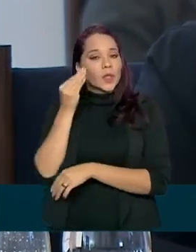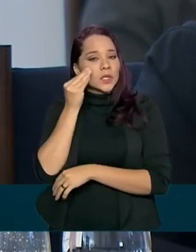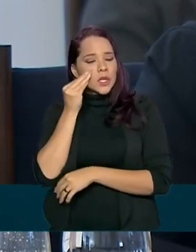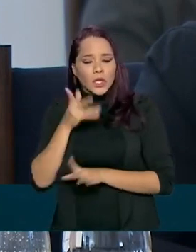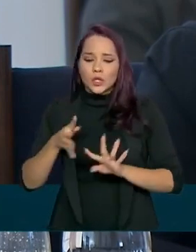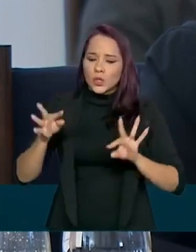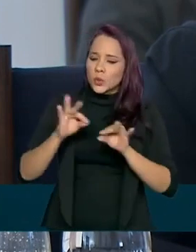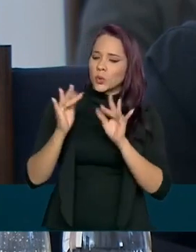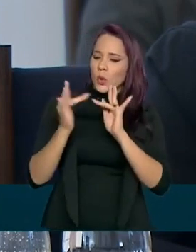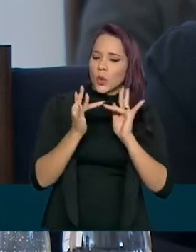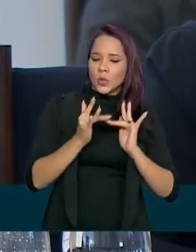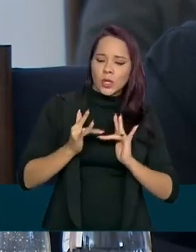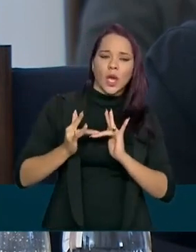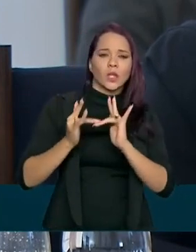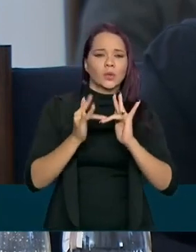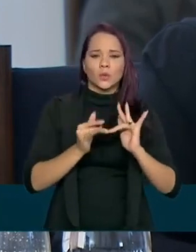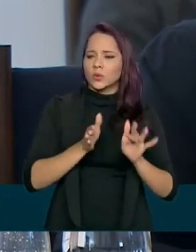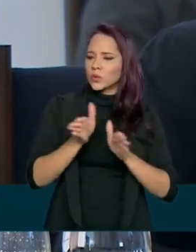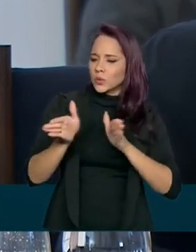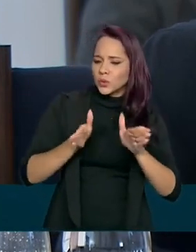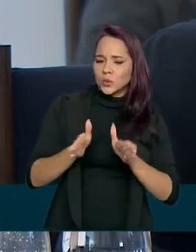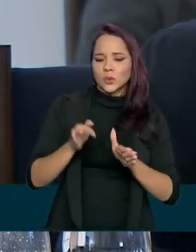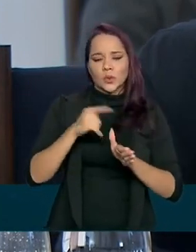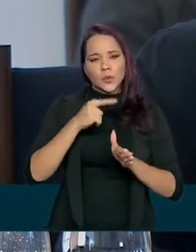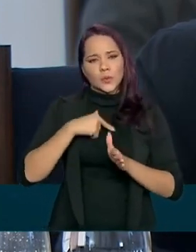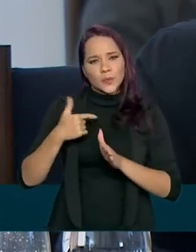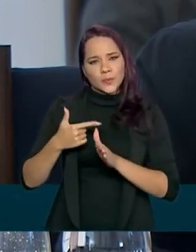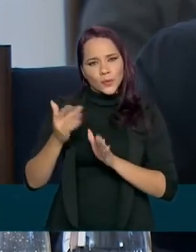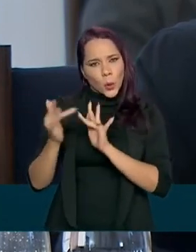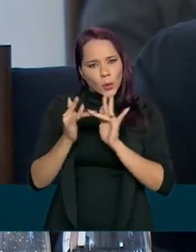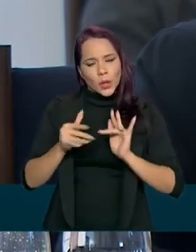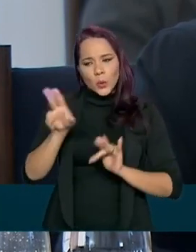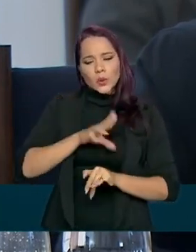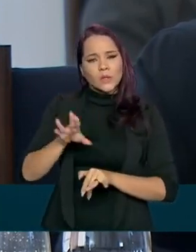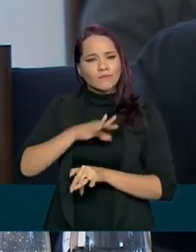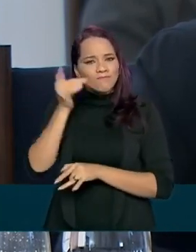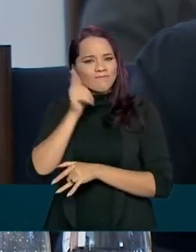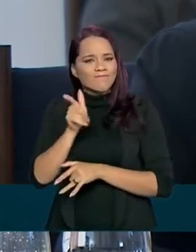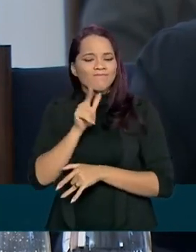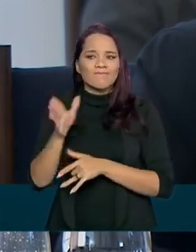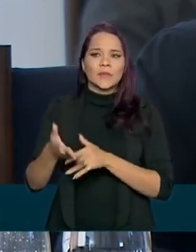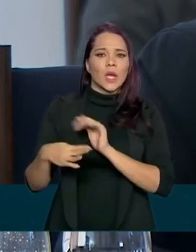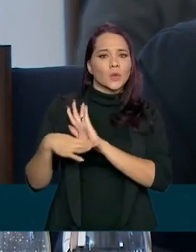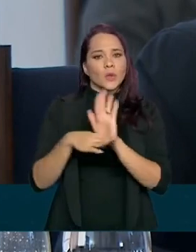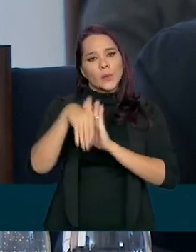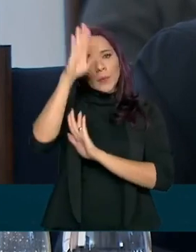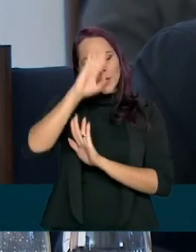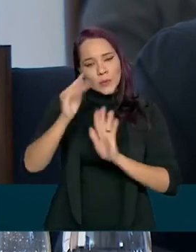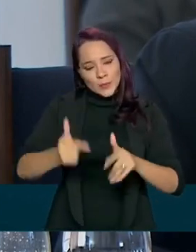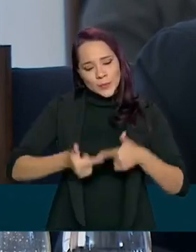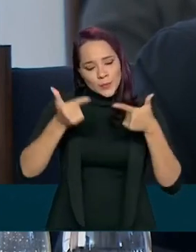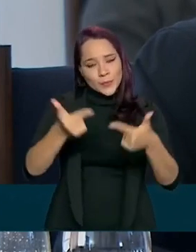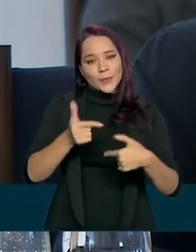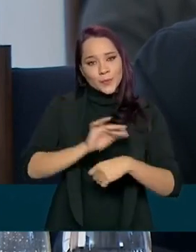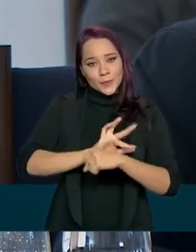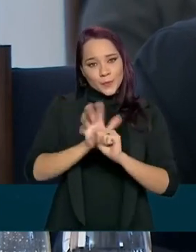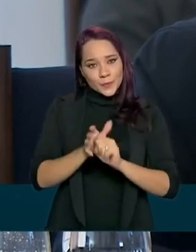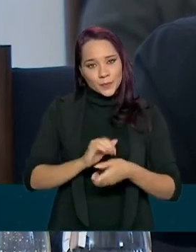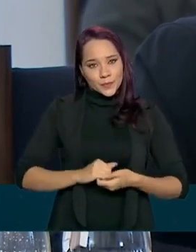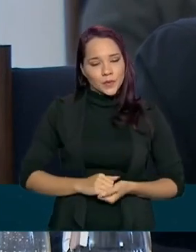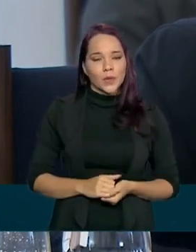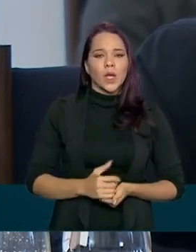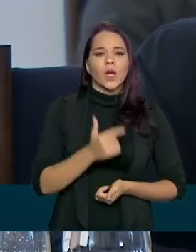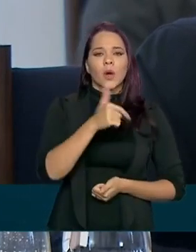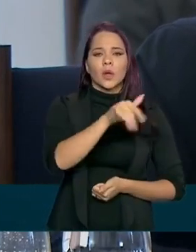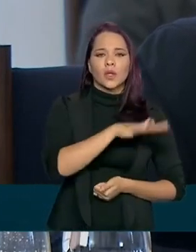utilizando todos os nossos contatos bilaterais e em benefício da capacitação do brasil no combate à pandemia